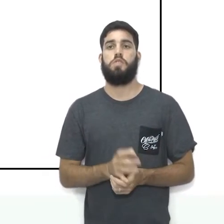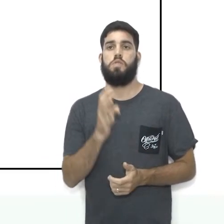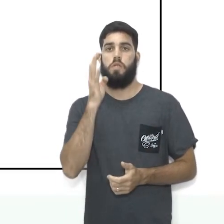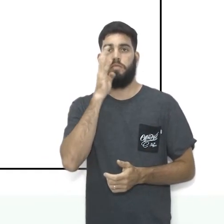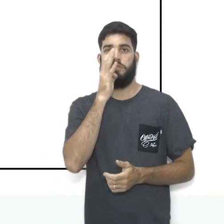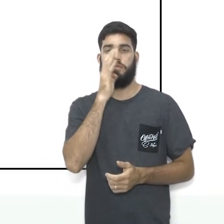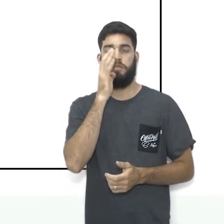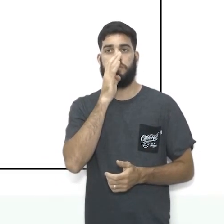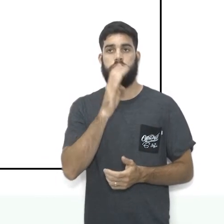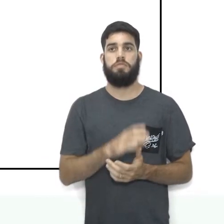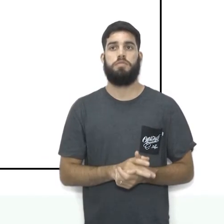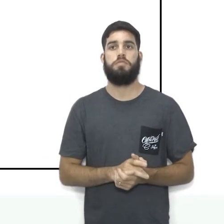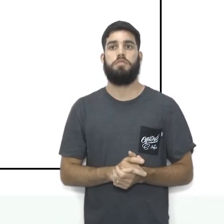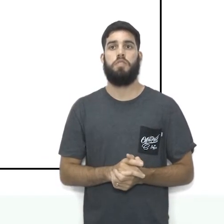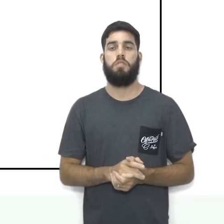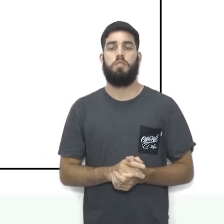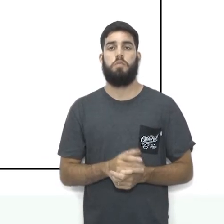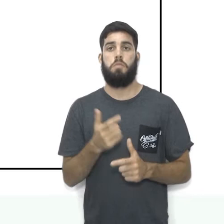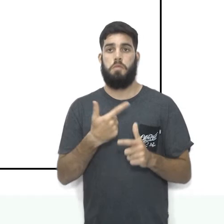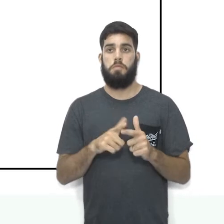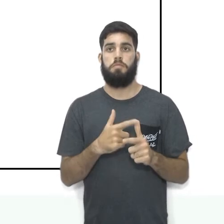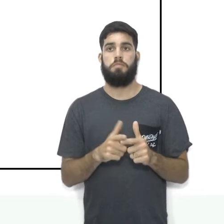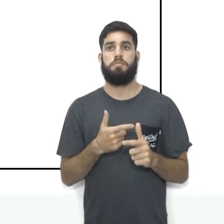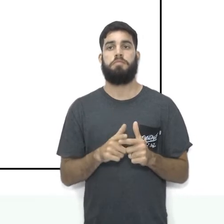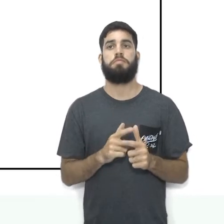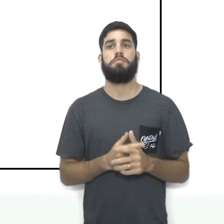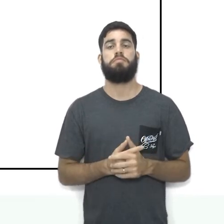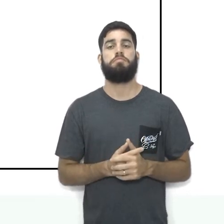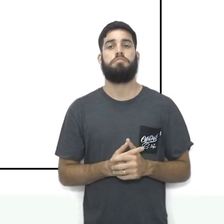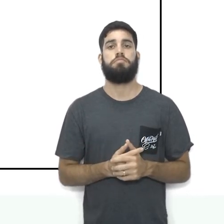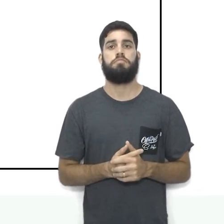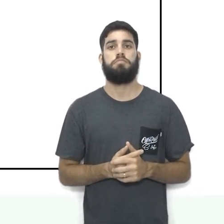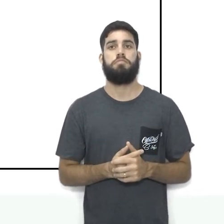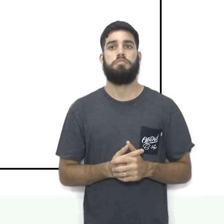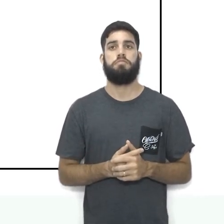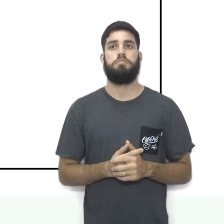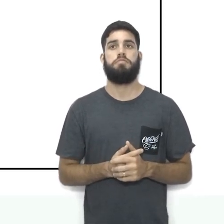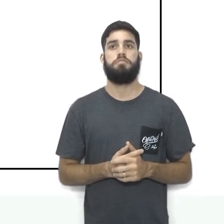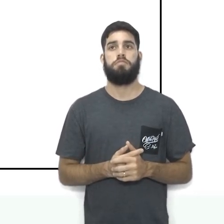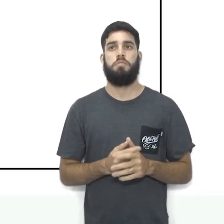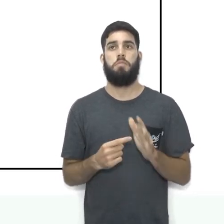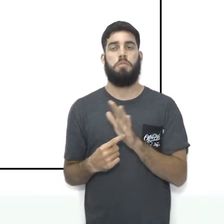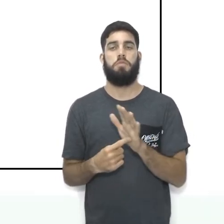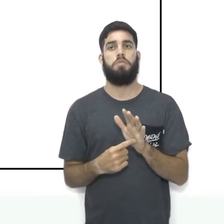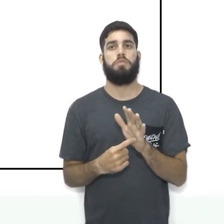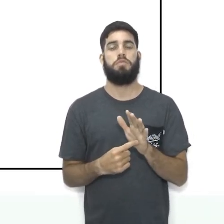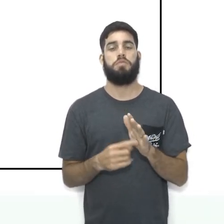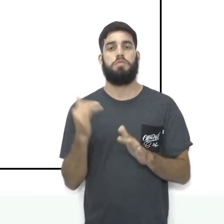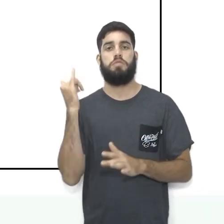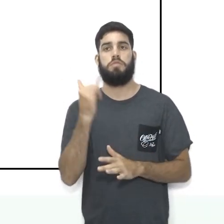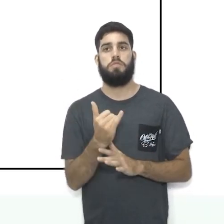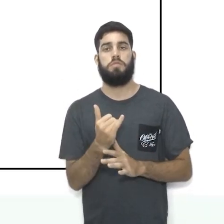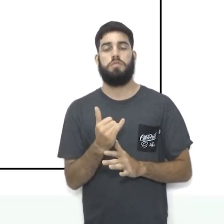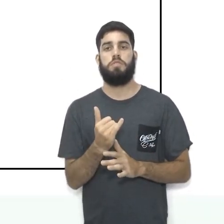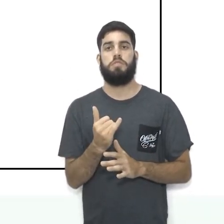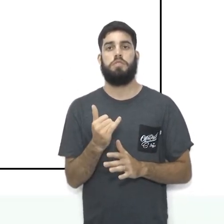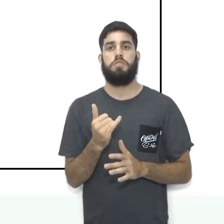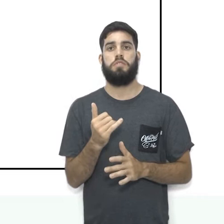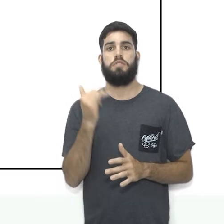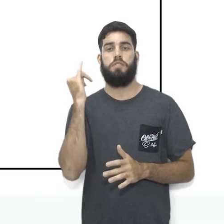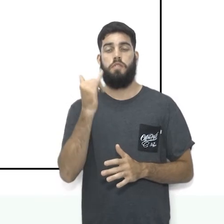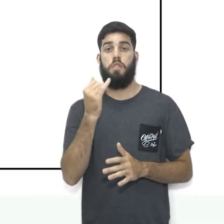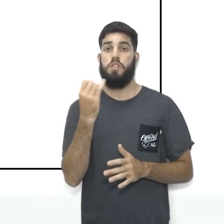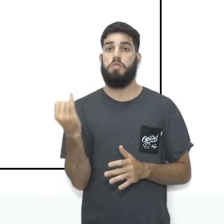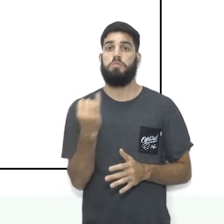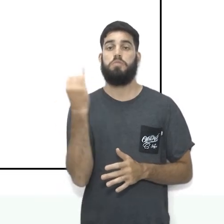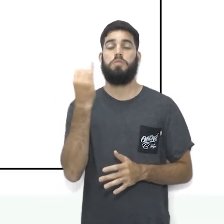Observando novamente aqui o problema, aquela mesma tela que estava anteriormente, indicando as informações importantes que estão em